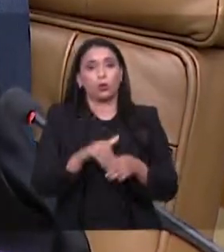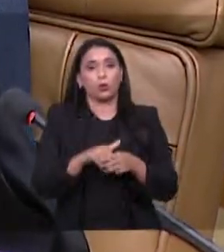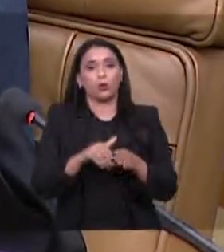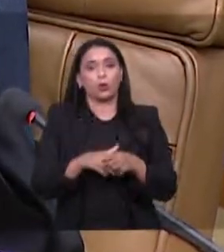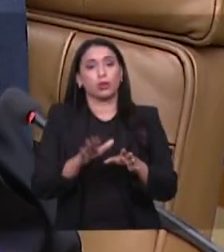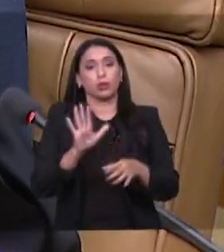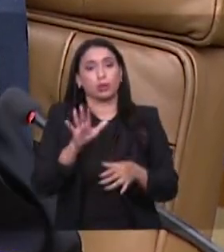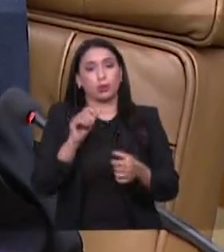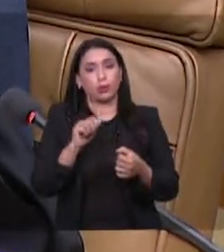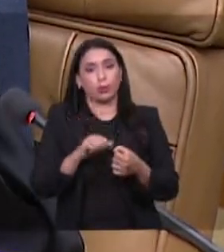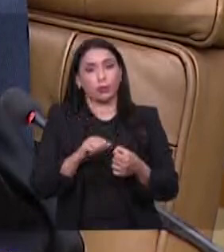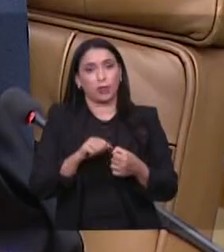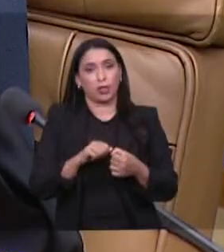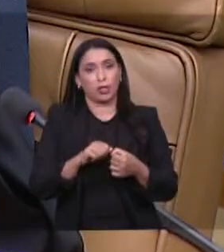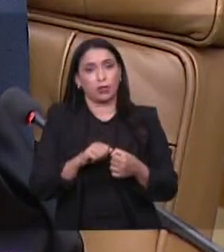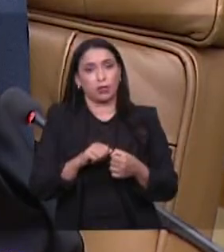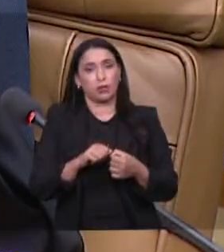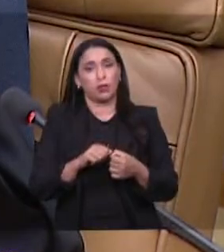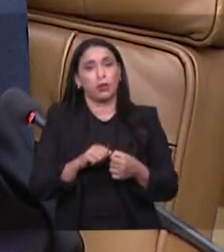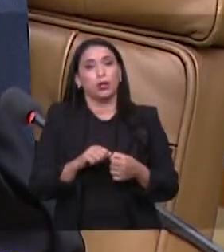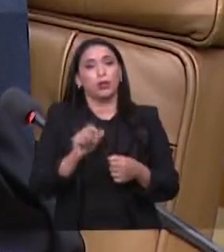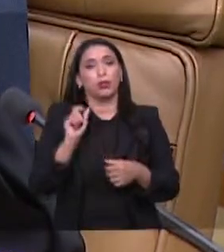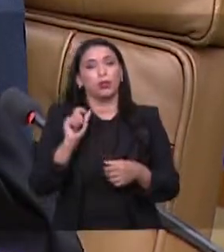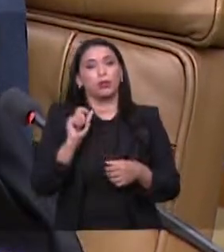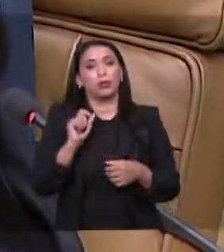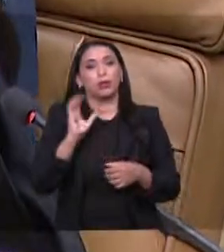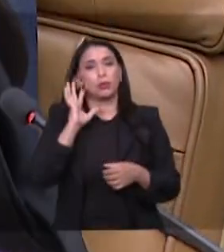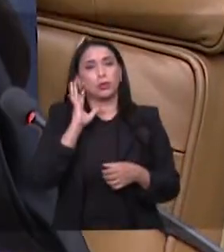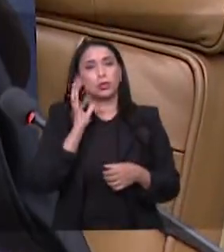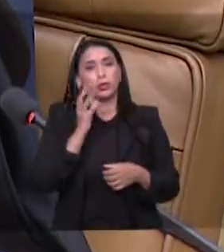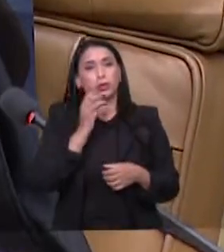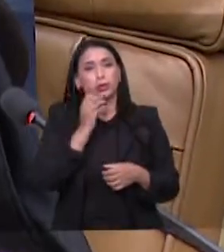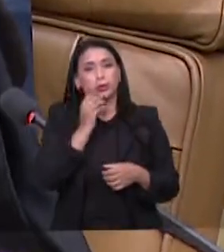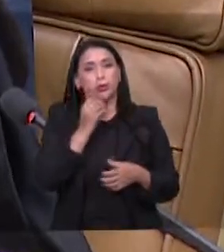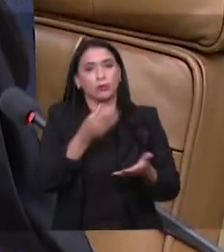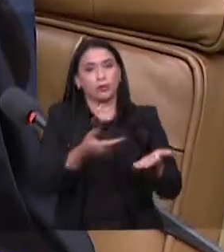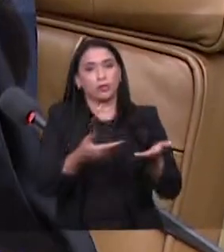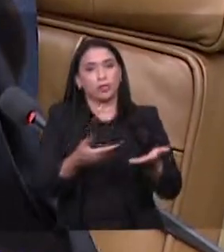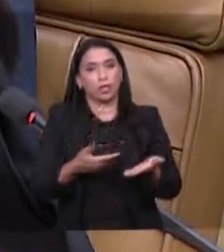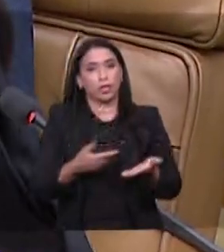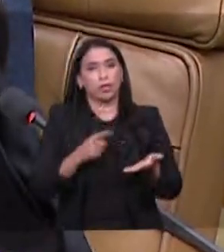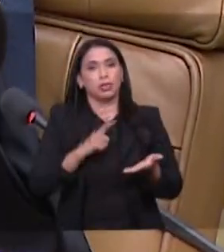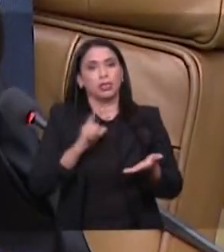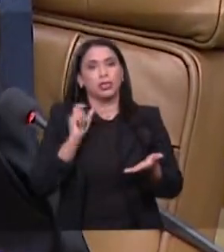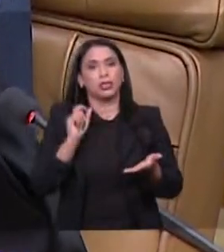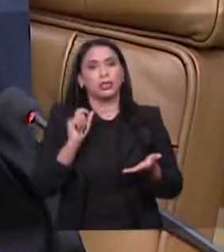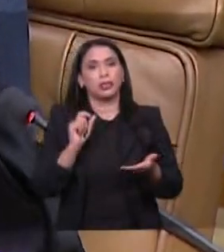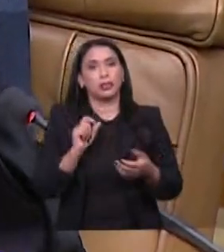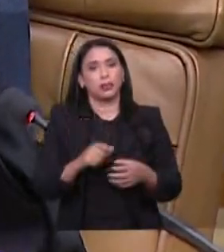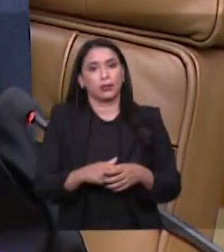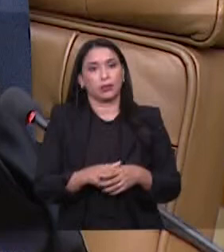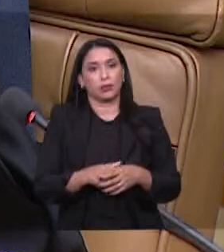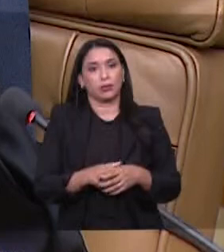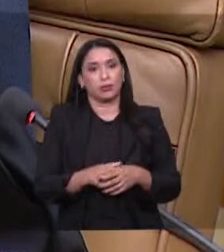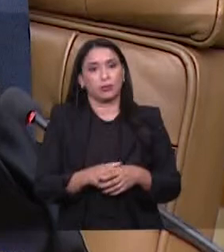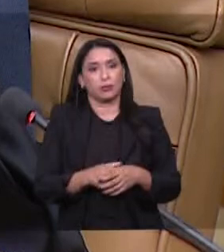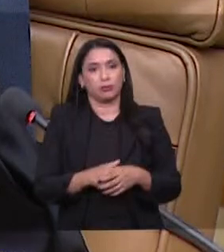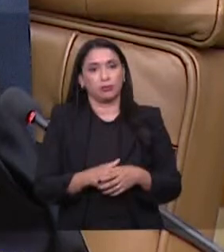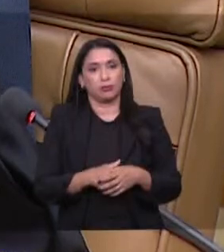foram proferidos na linha do que o ministro Dias Toffoli traz. Aqui, de fato, há uma clivagem